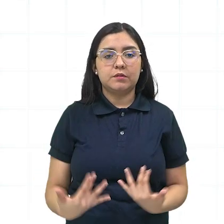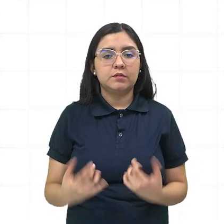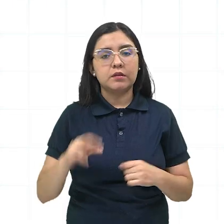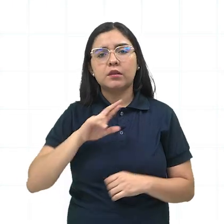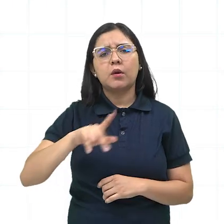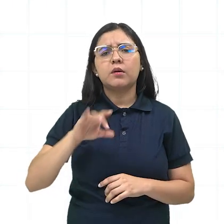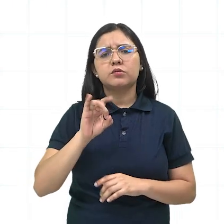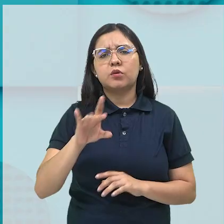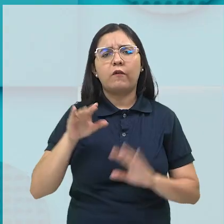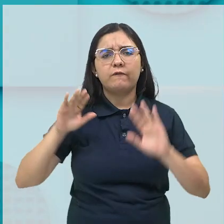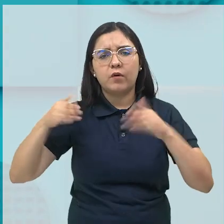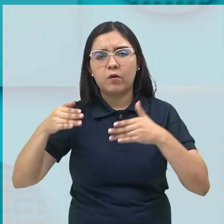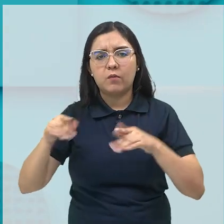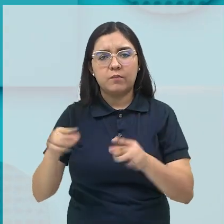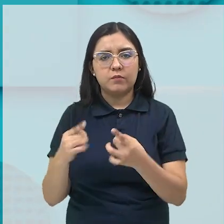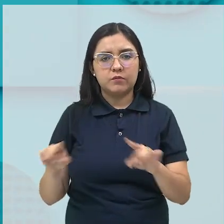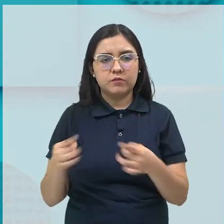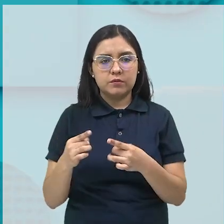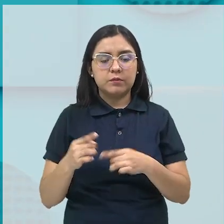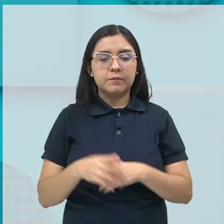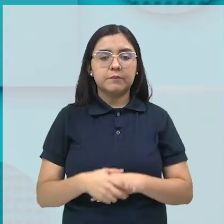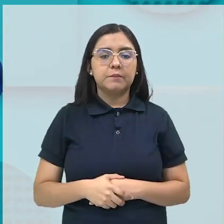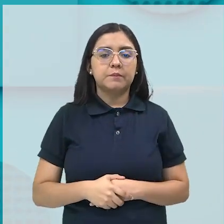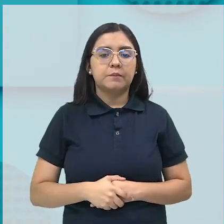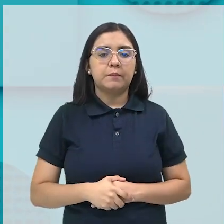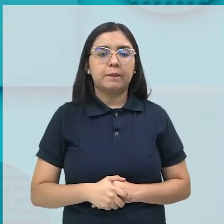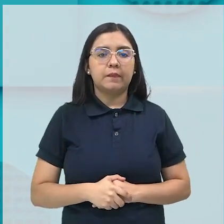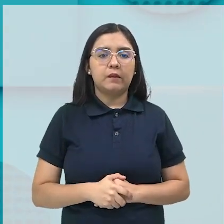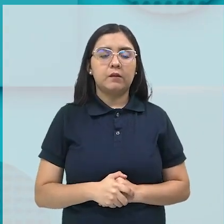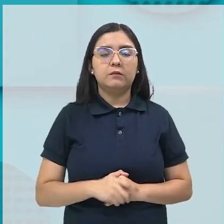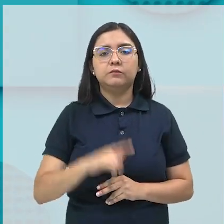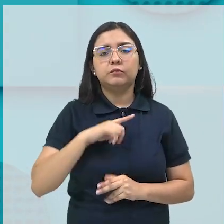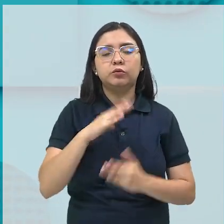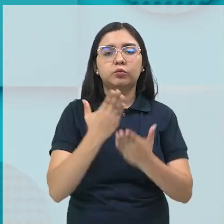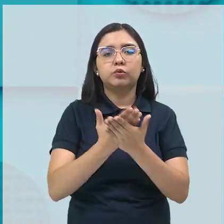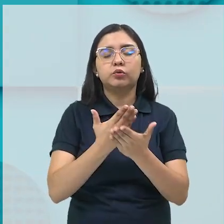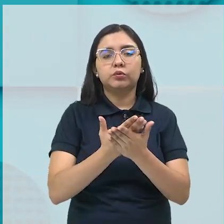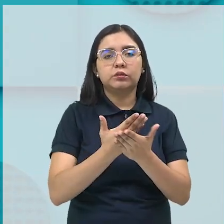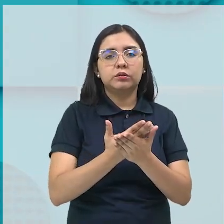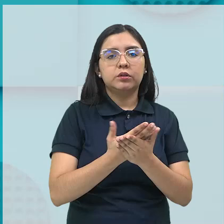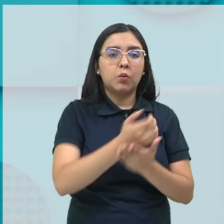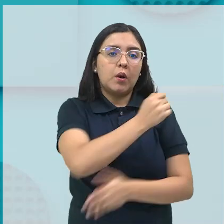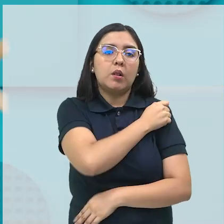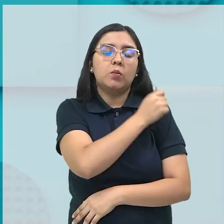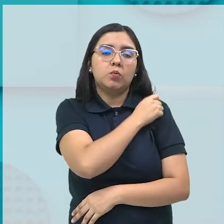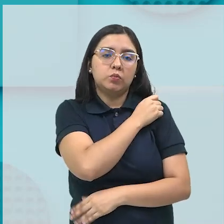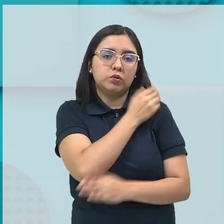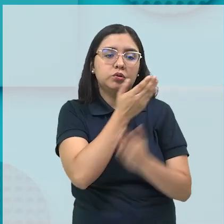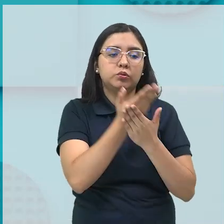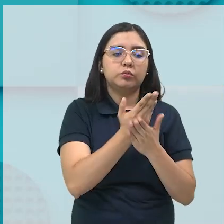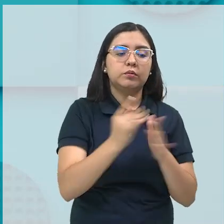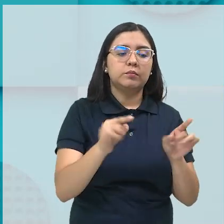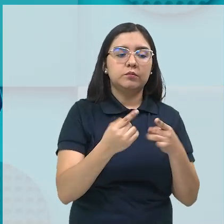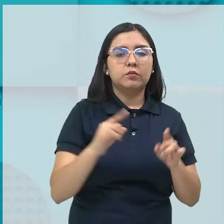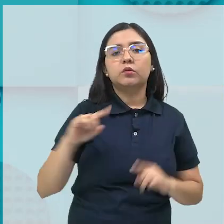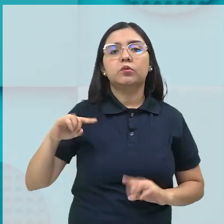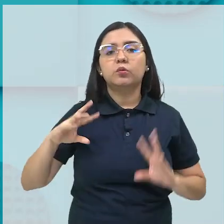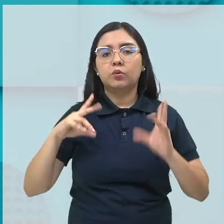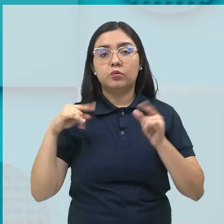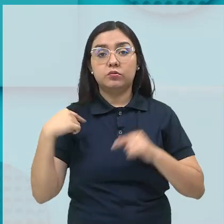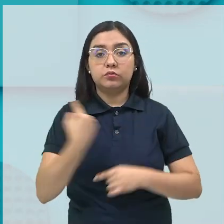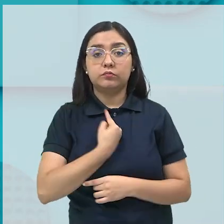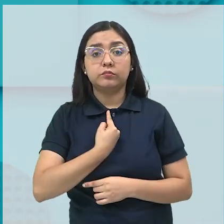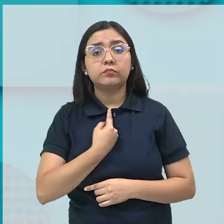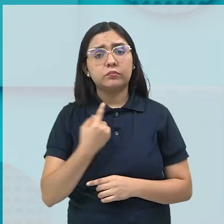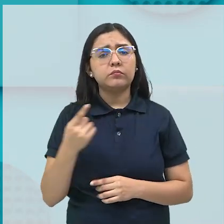é só na música. Então, não é importante apenas para um estudante de música. É para todos nós. Afinal,